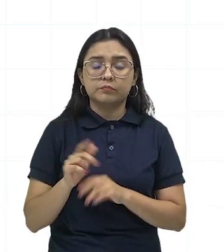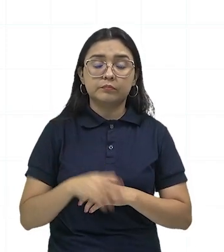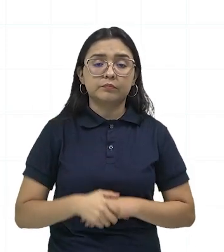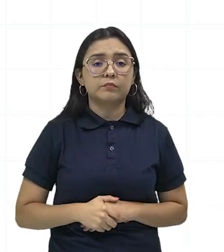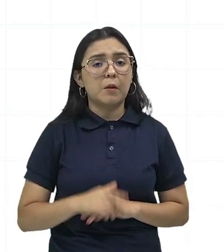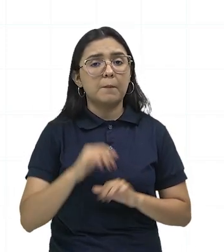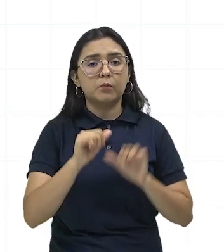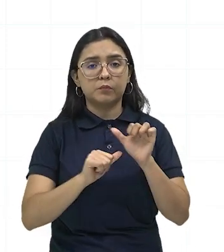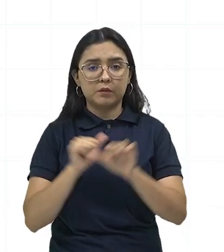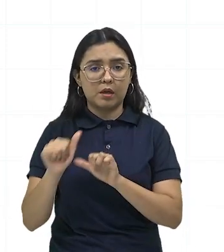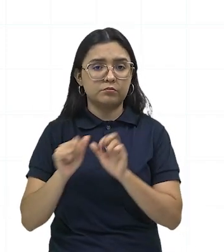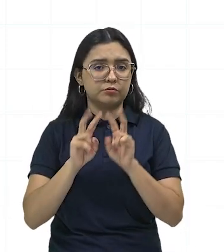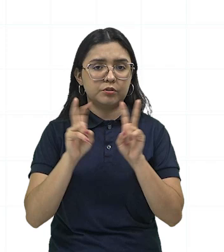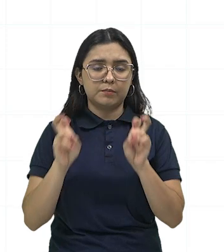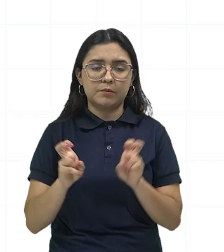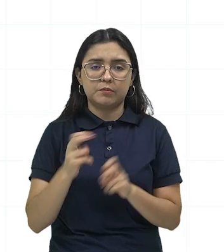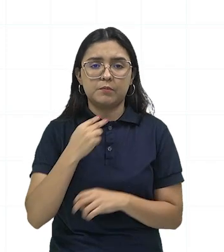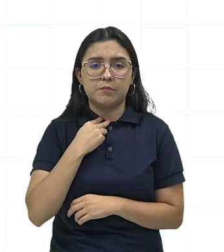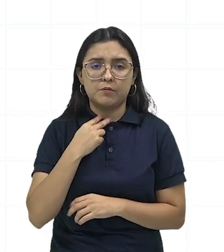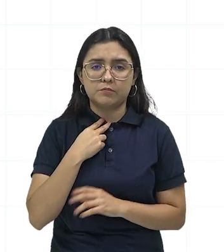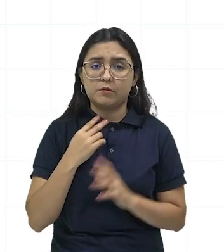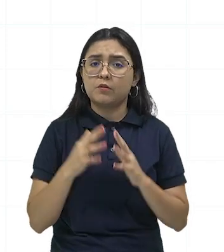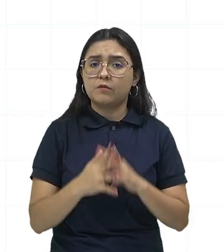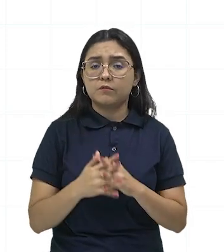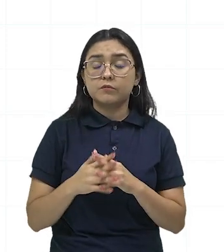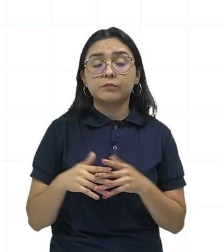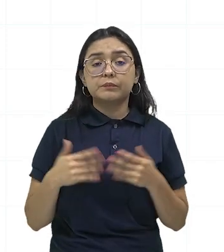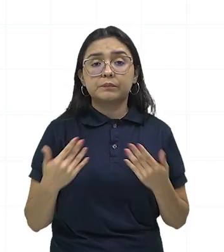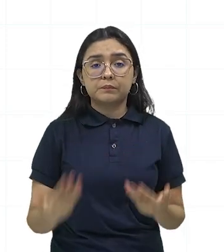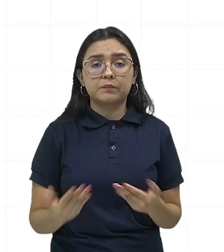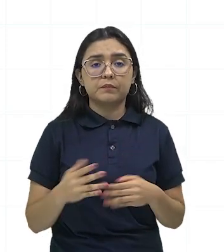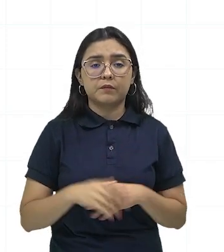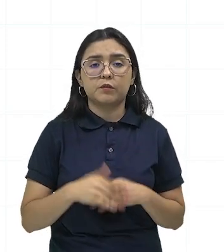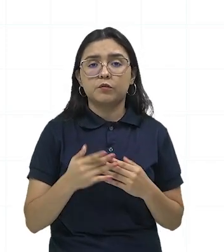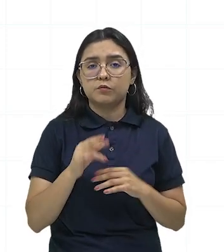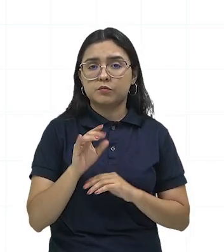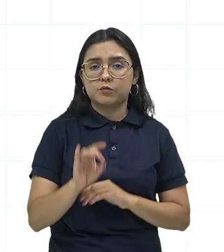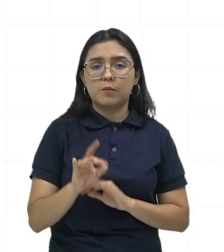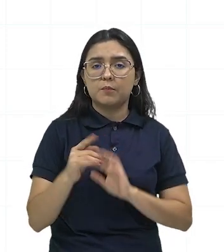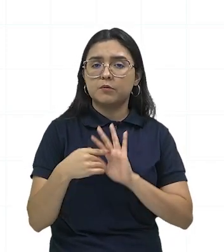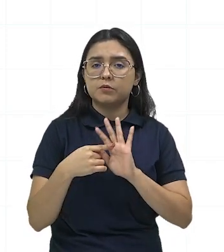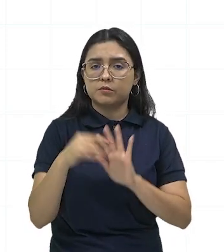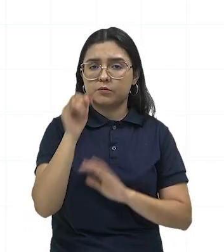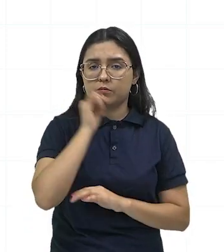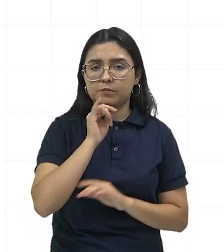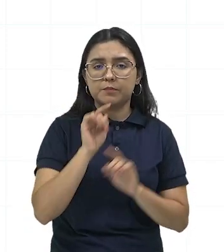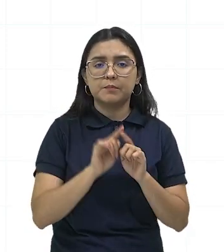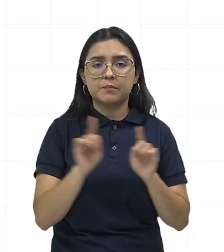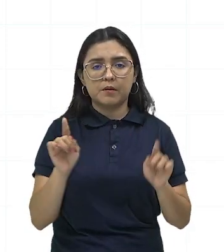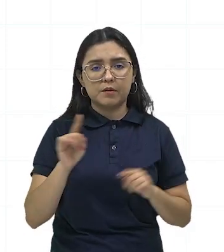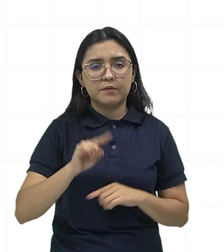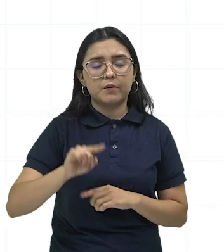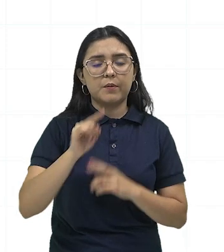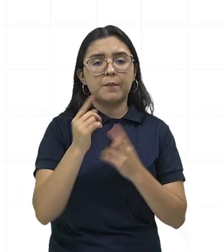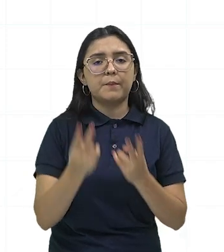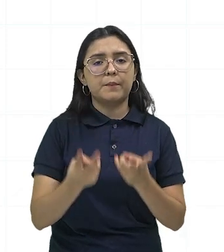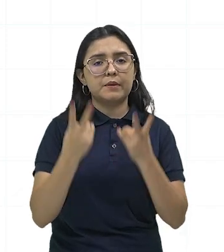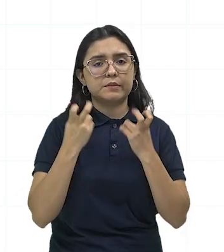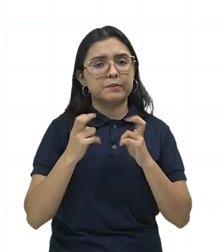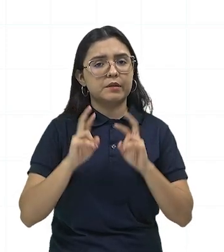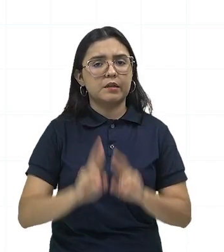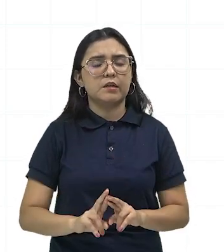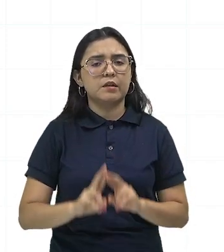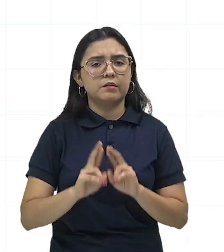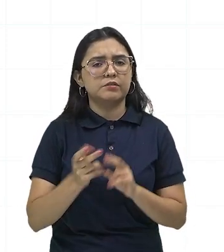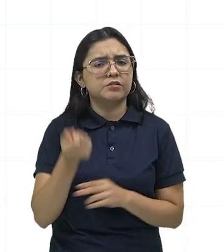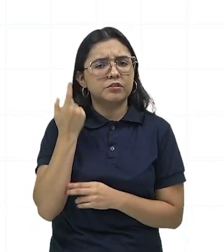é confuso, né? Por quê? Estou dando um exemplo genérico, mas ao mesmo tempo você já percebe que é esquisito